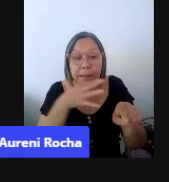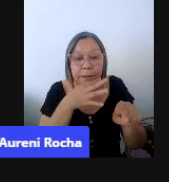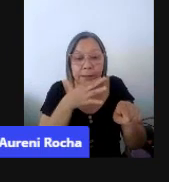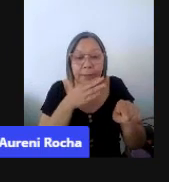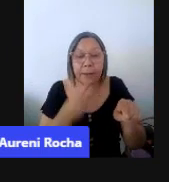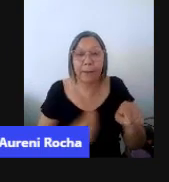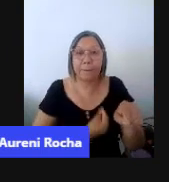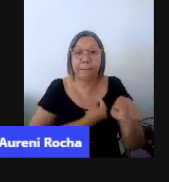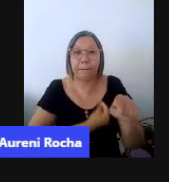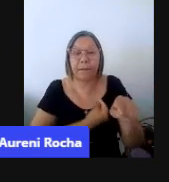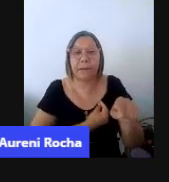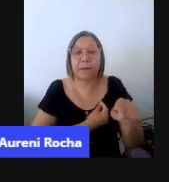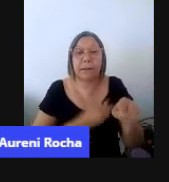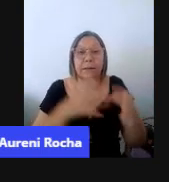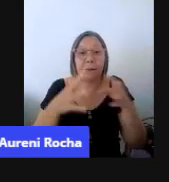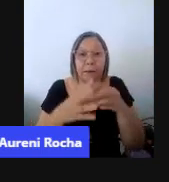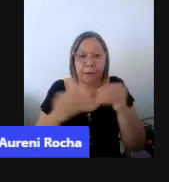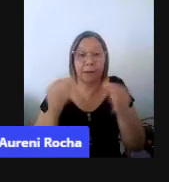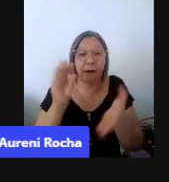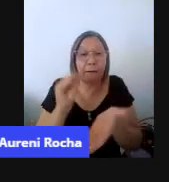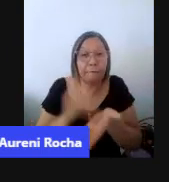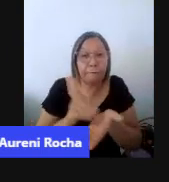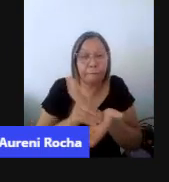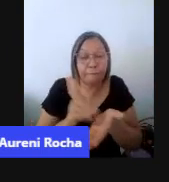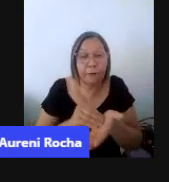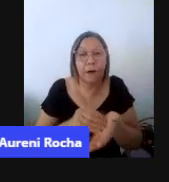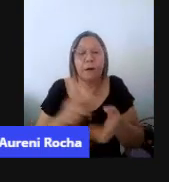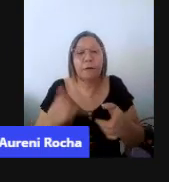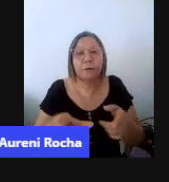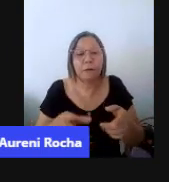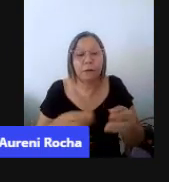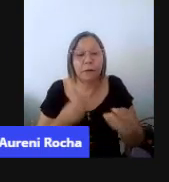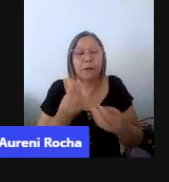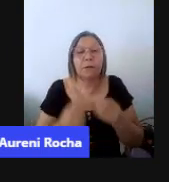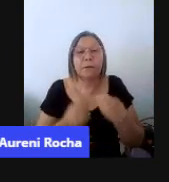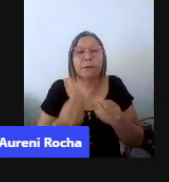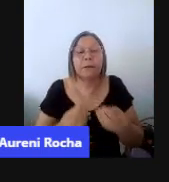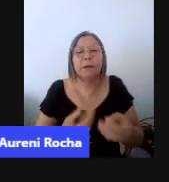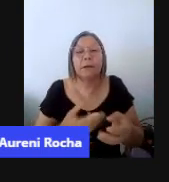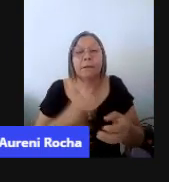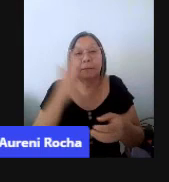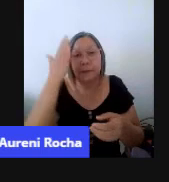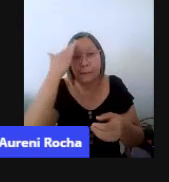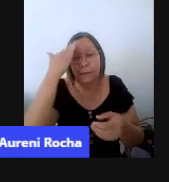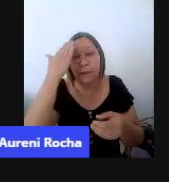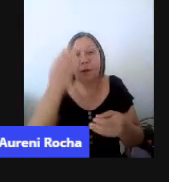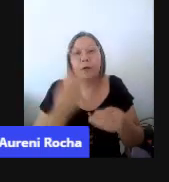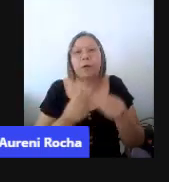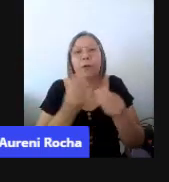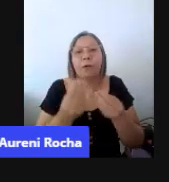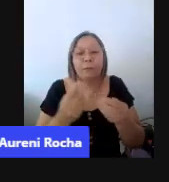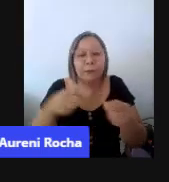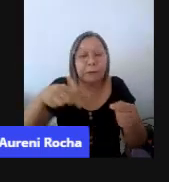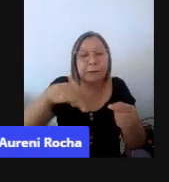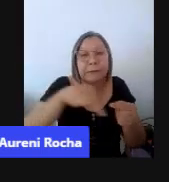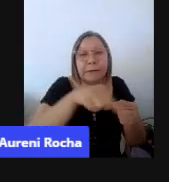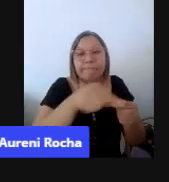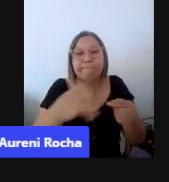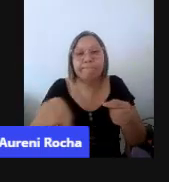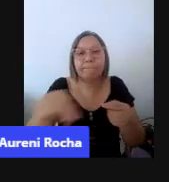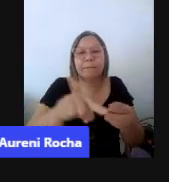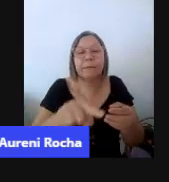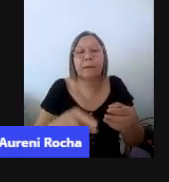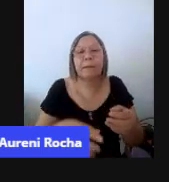complicados para modelar a ocorrência do bicho, saber onde ele ocorre ou não ocorre. E aí os resultados